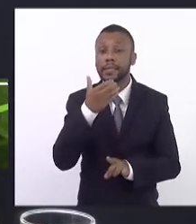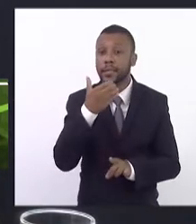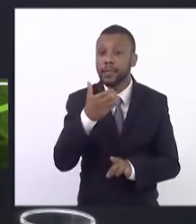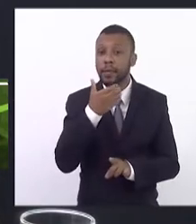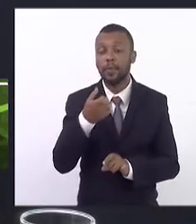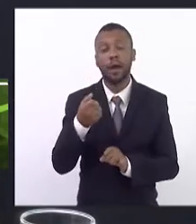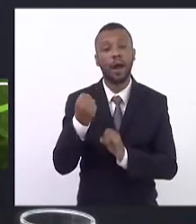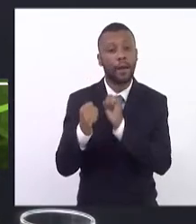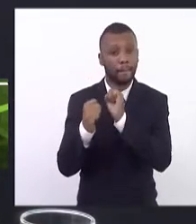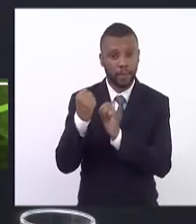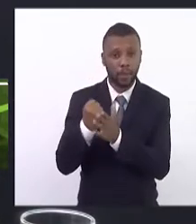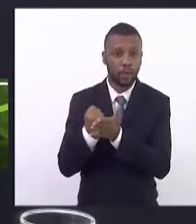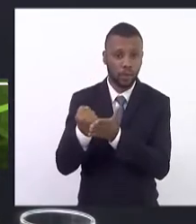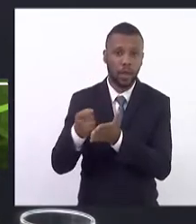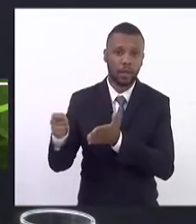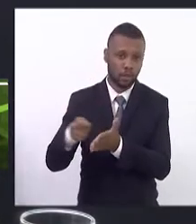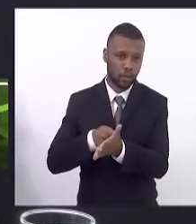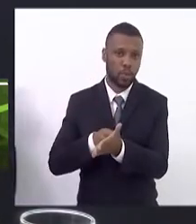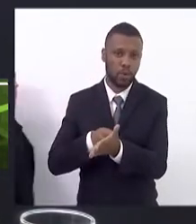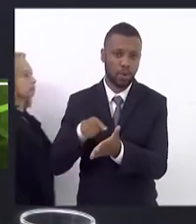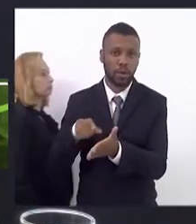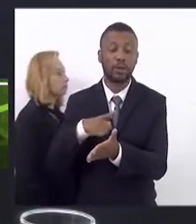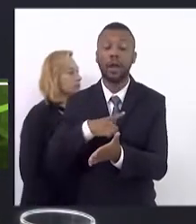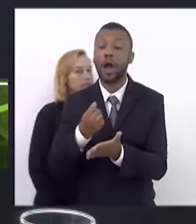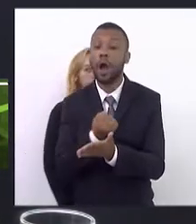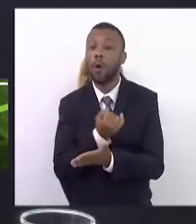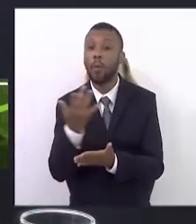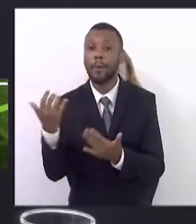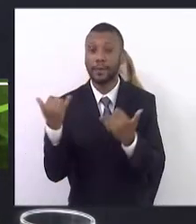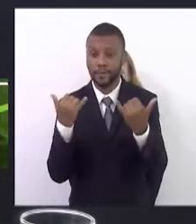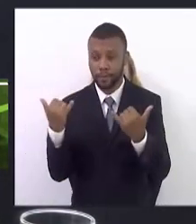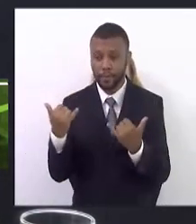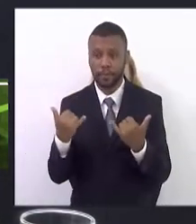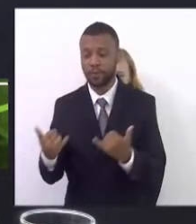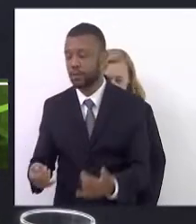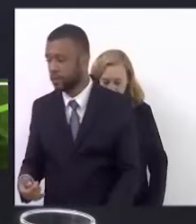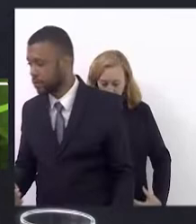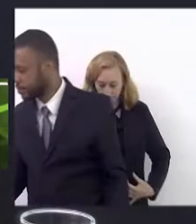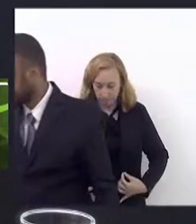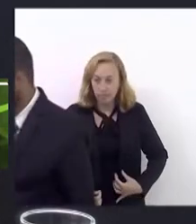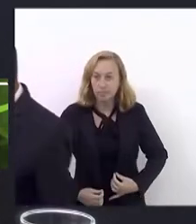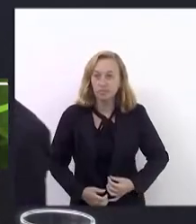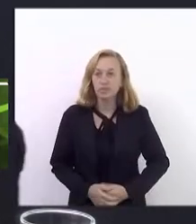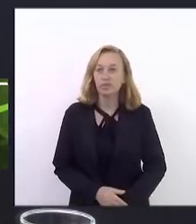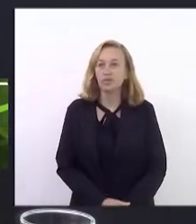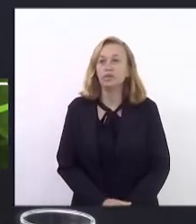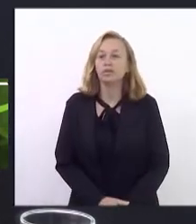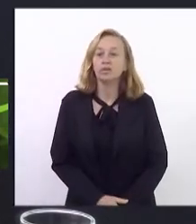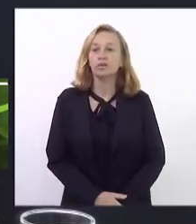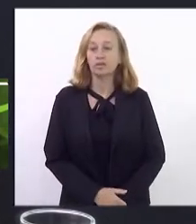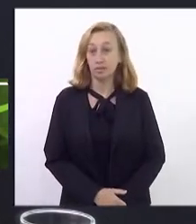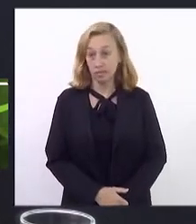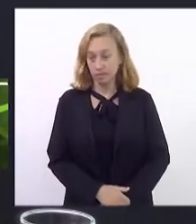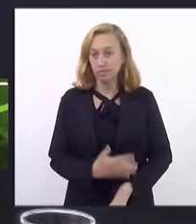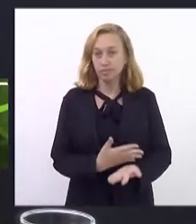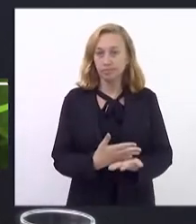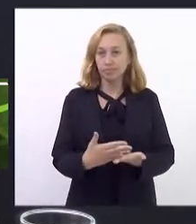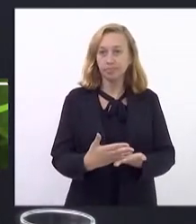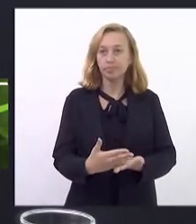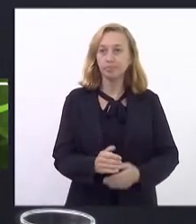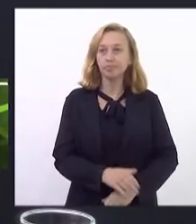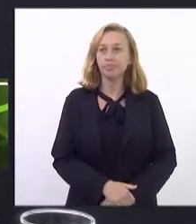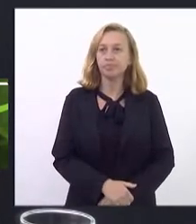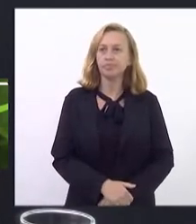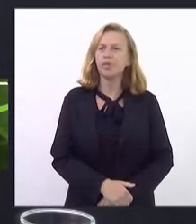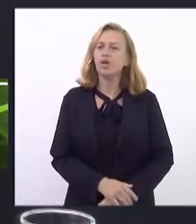empresa contratada assinou o contrato e eu tenho algumas informações sobre o início, né, do projeto, uma vez que ele está nascendo, né? O projeto... senhor